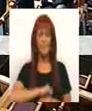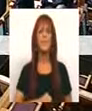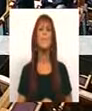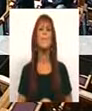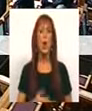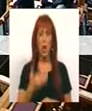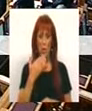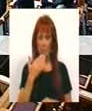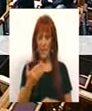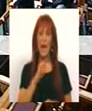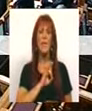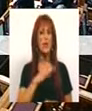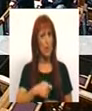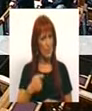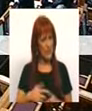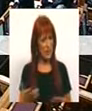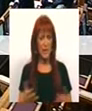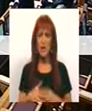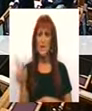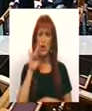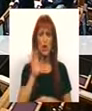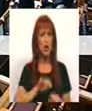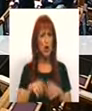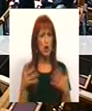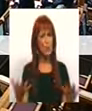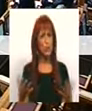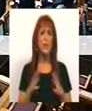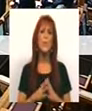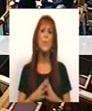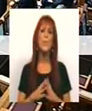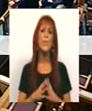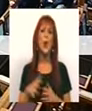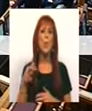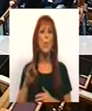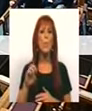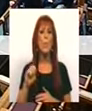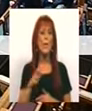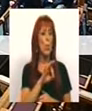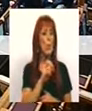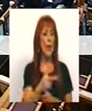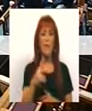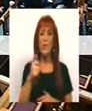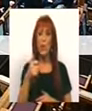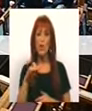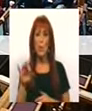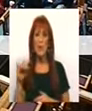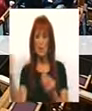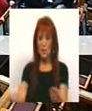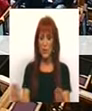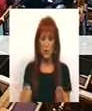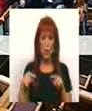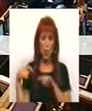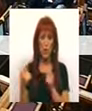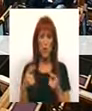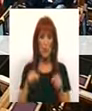então obrigada senhor presidente senhoras e senhores deputados o pv eo bloco de esquerda eo pcp trouxeram hoje